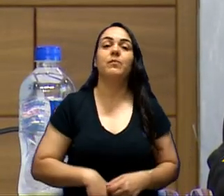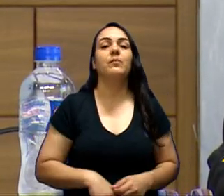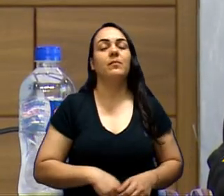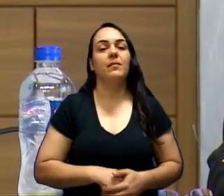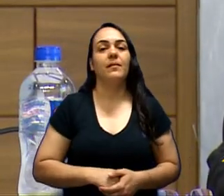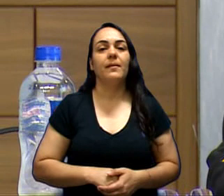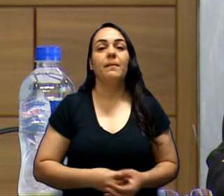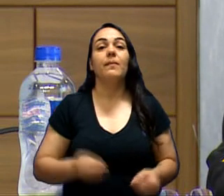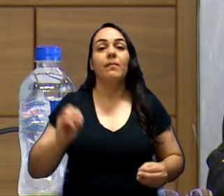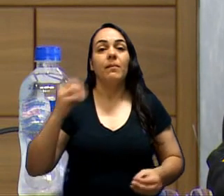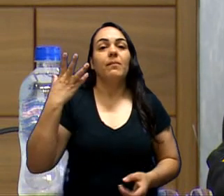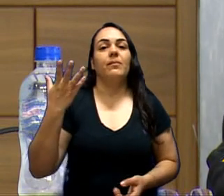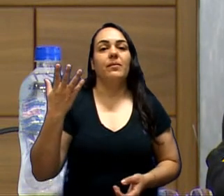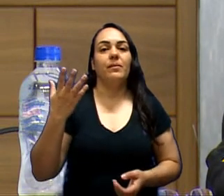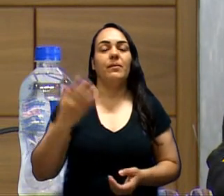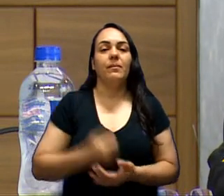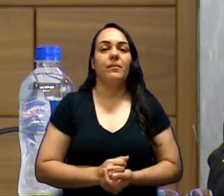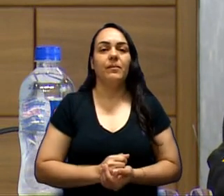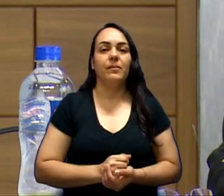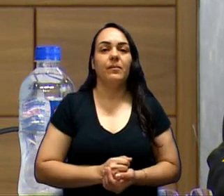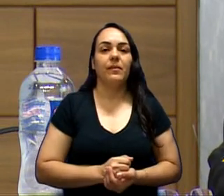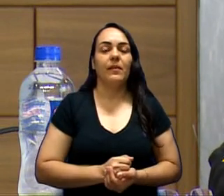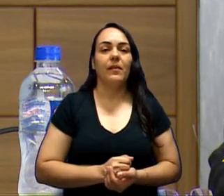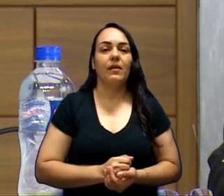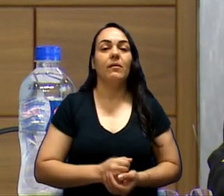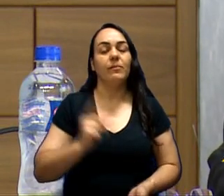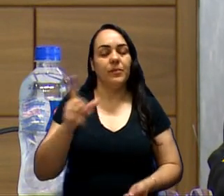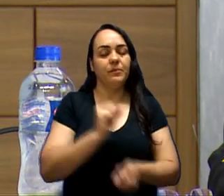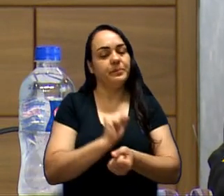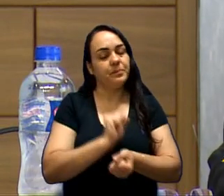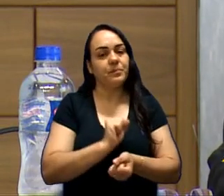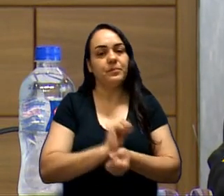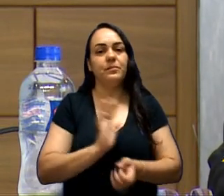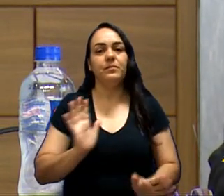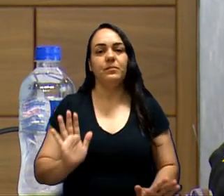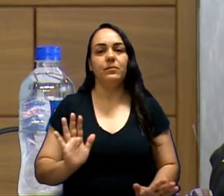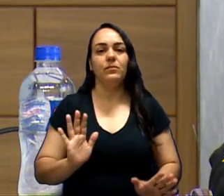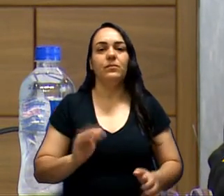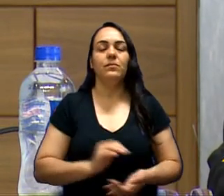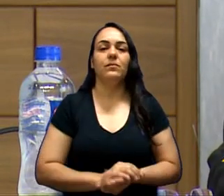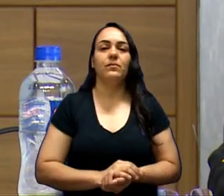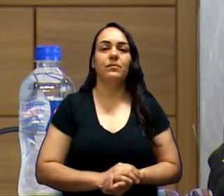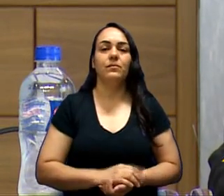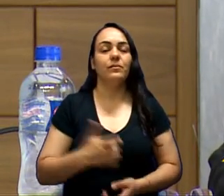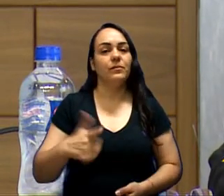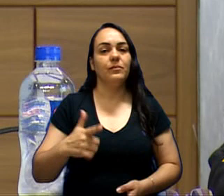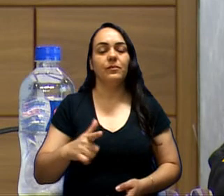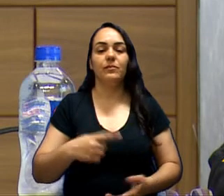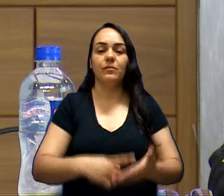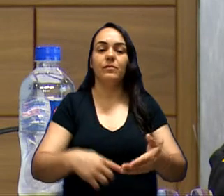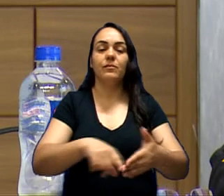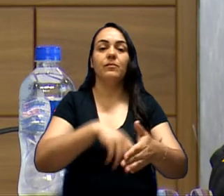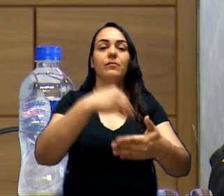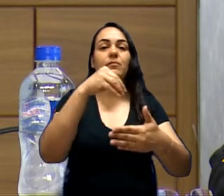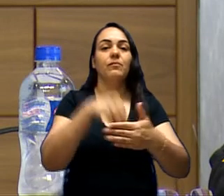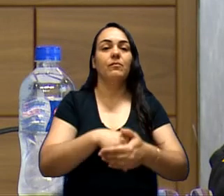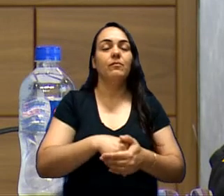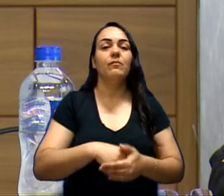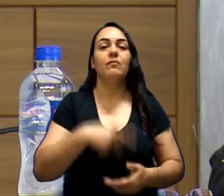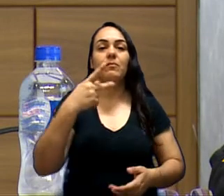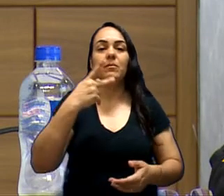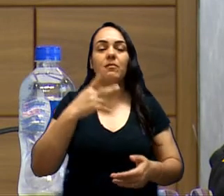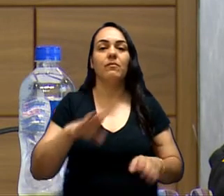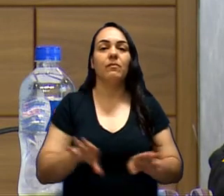acontece? Bom, vamos aguardar. Não tendo mais votos verbais...